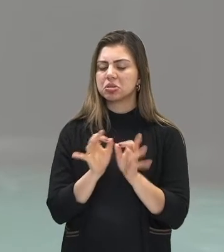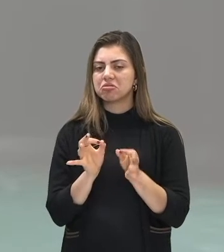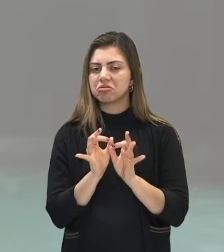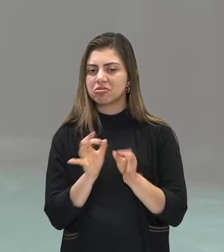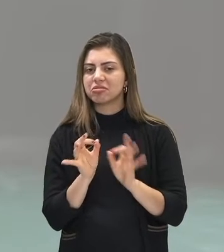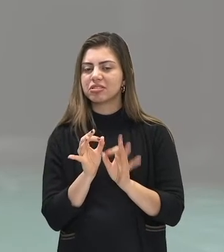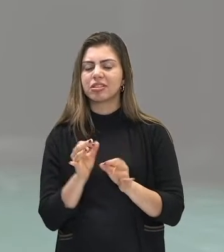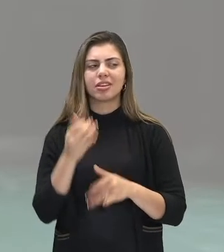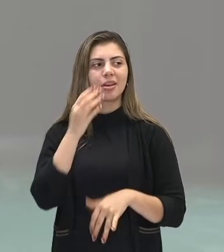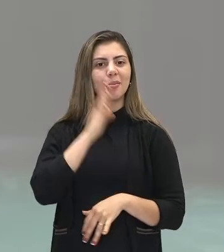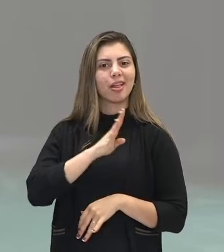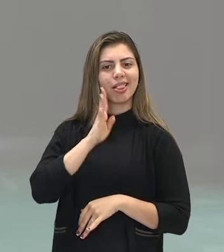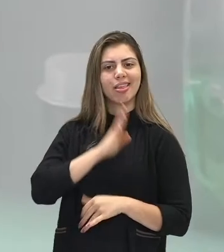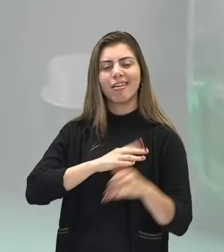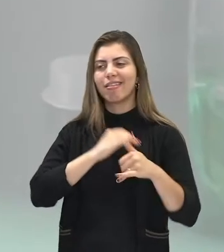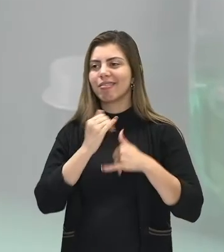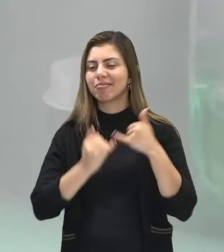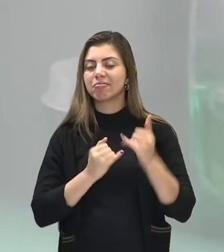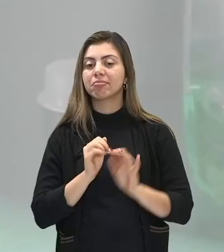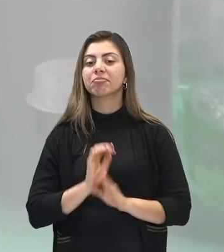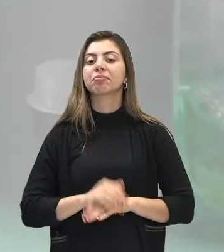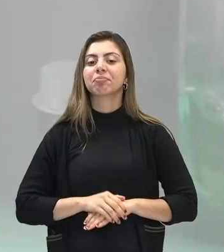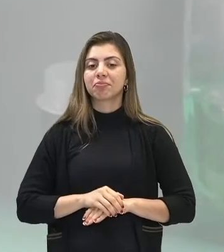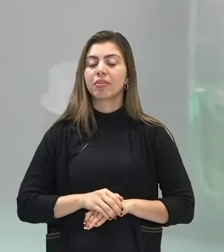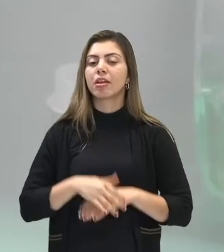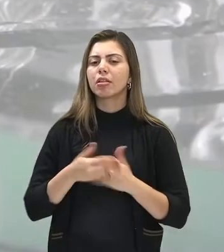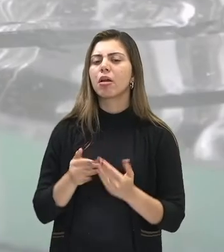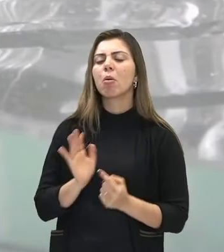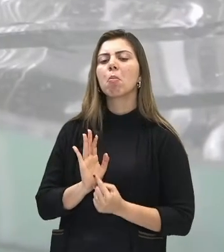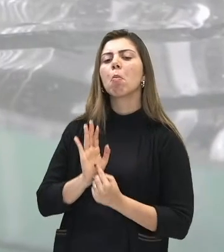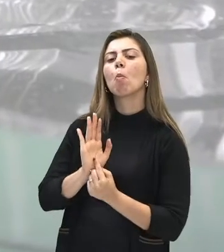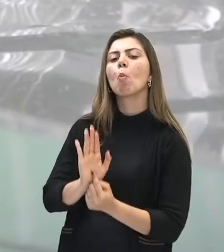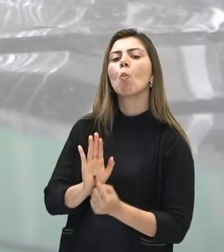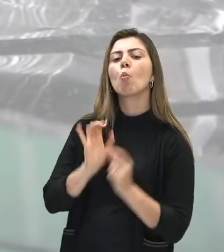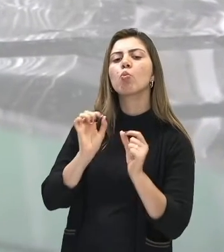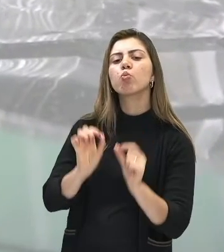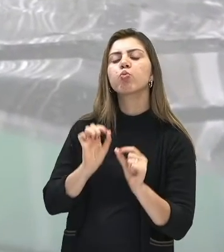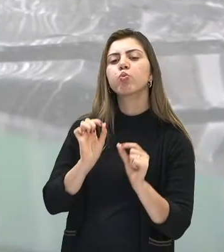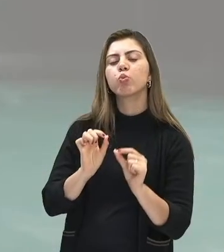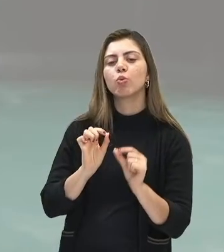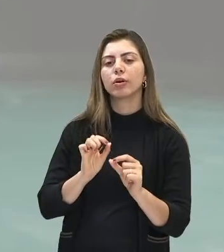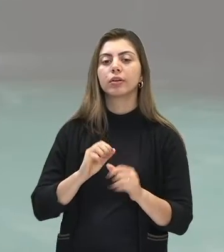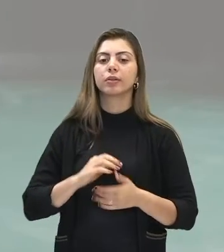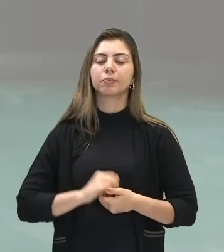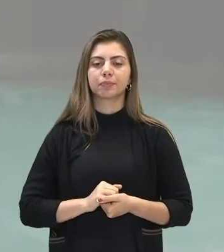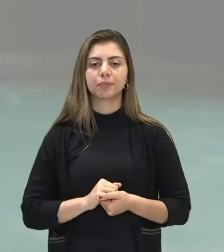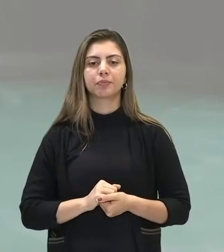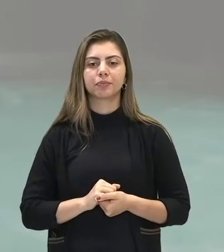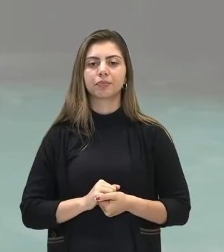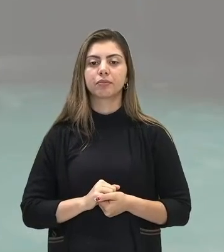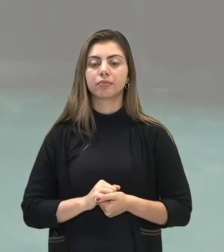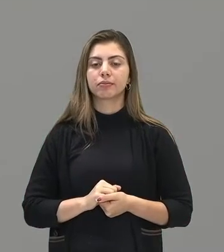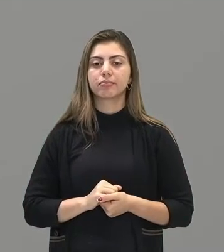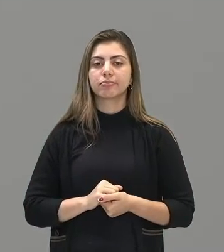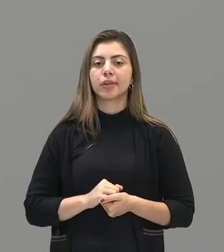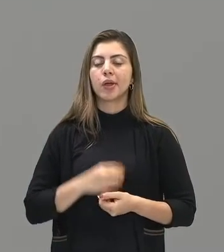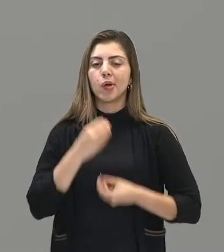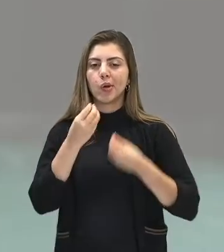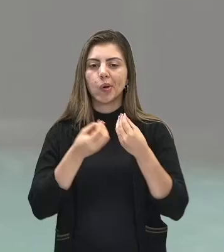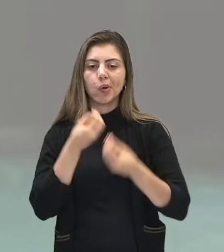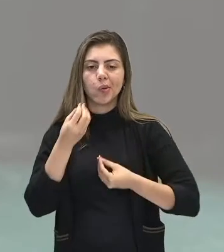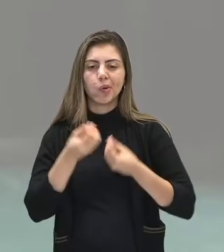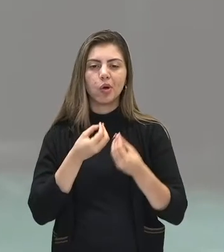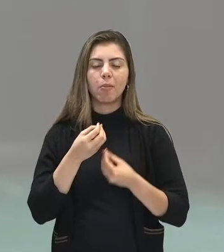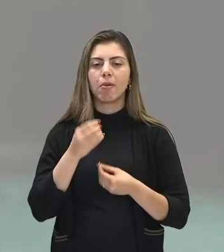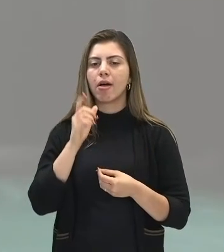bem divertido e ele mostra, né, que o resultado da reação